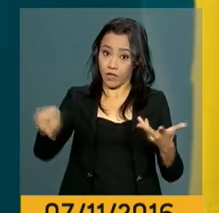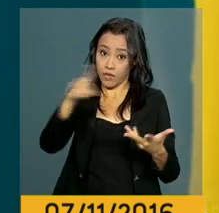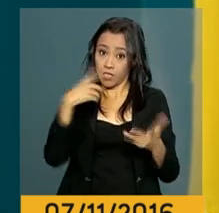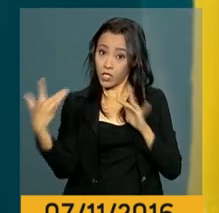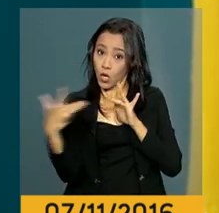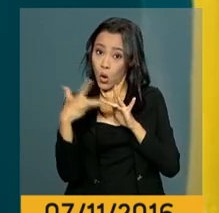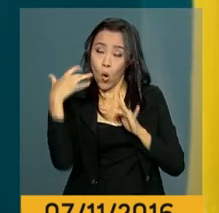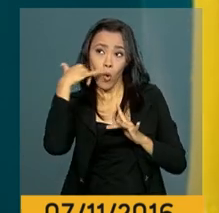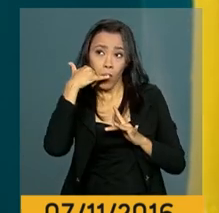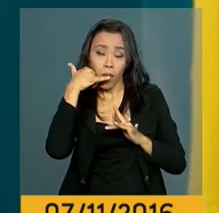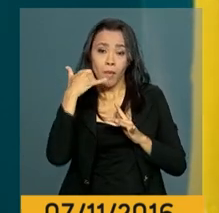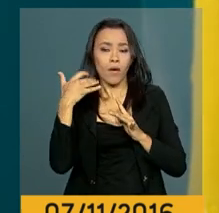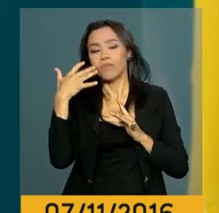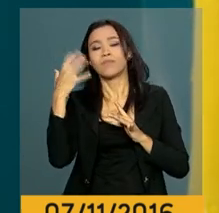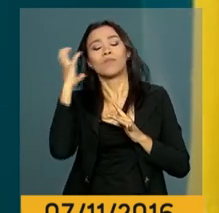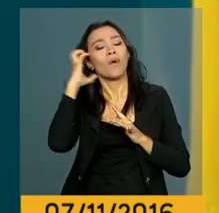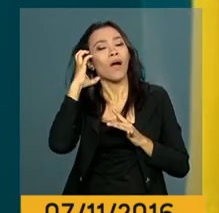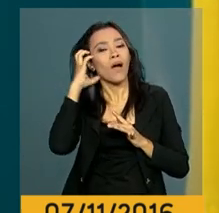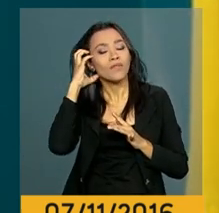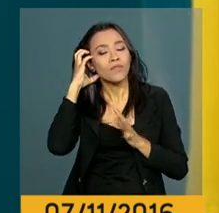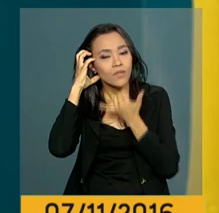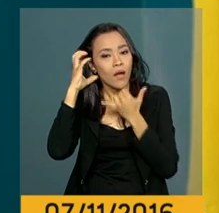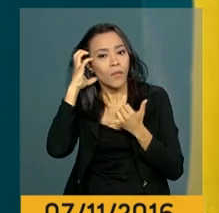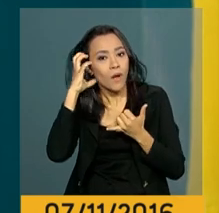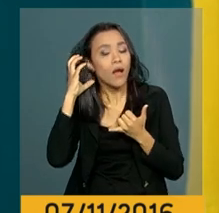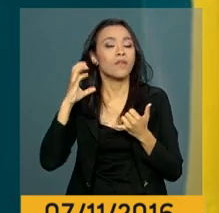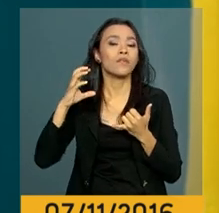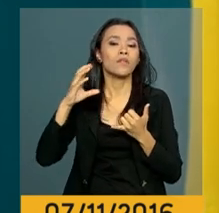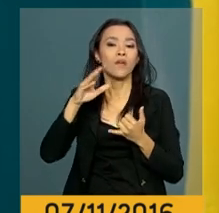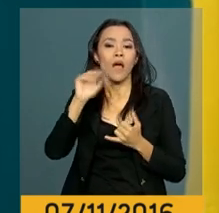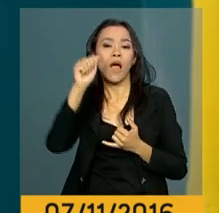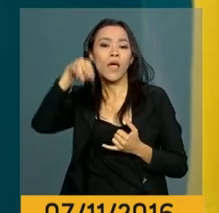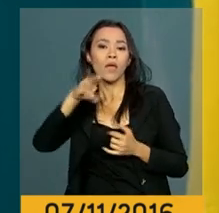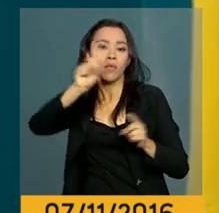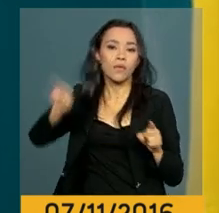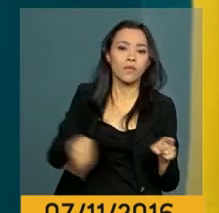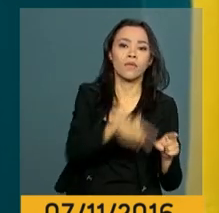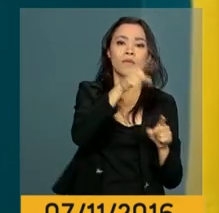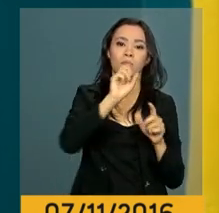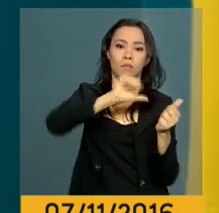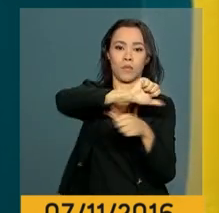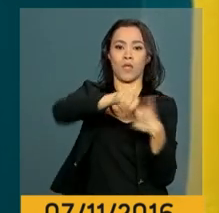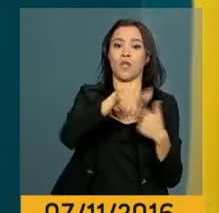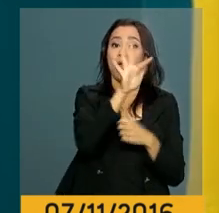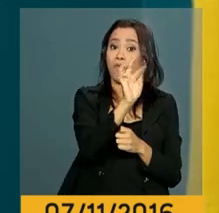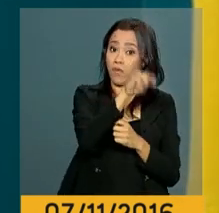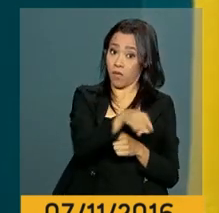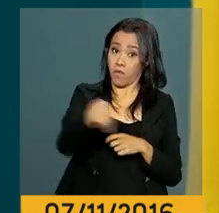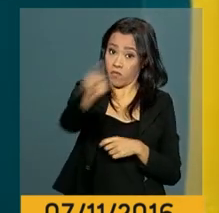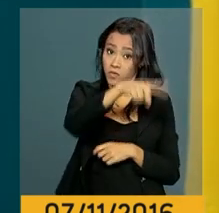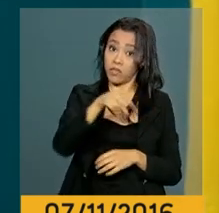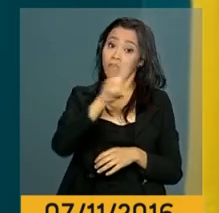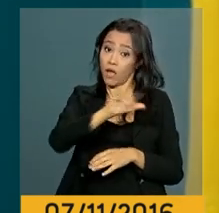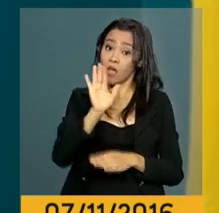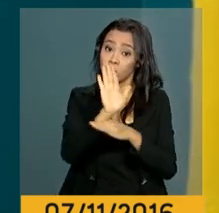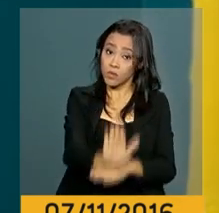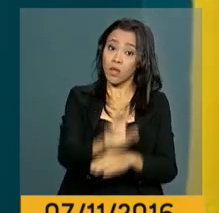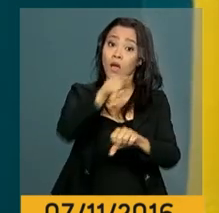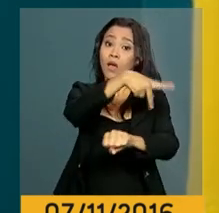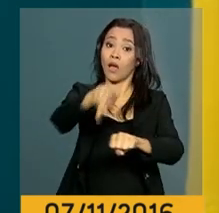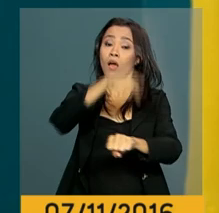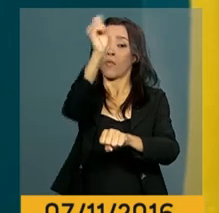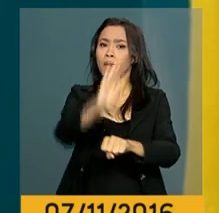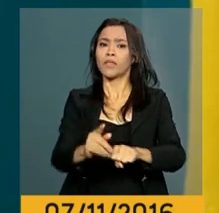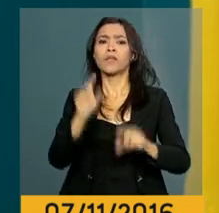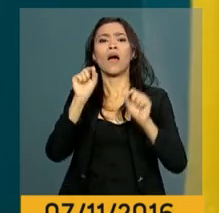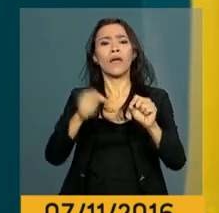por rádio amador, mas por rádio FM, os senhores vão se comunicar com o povo todo, os senhores vão ajudar o Brasil a